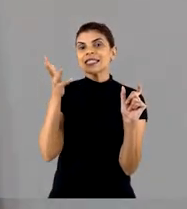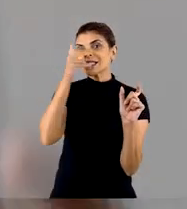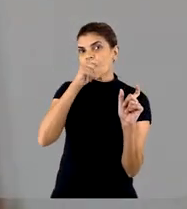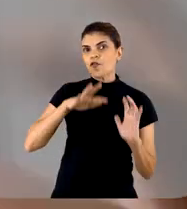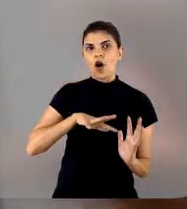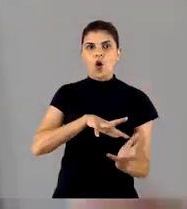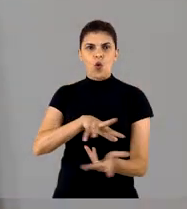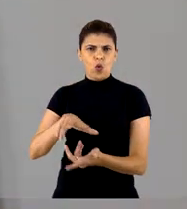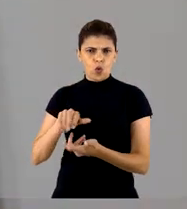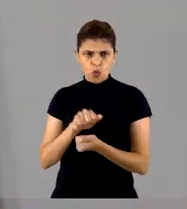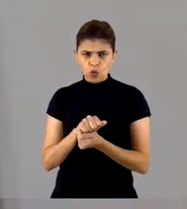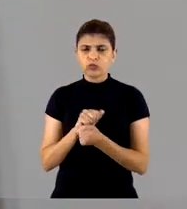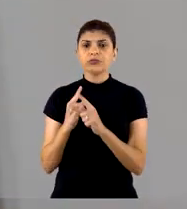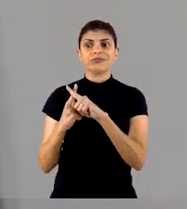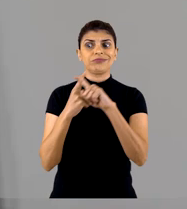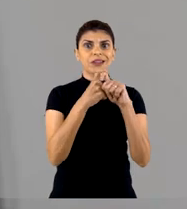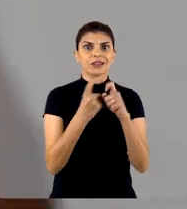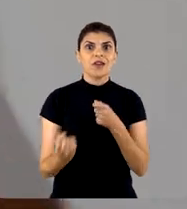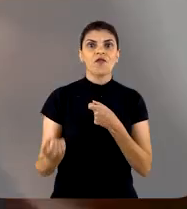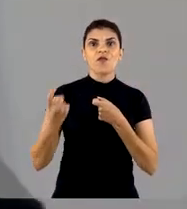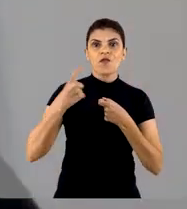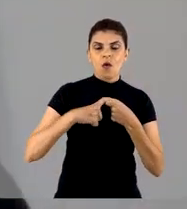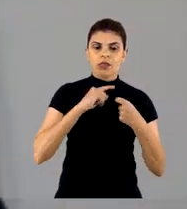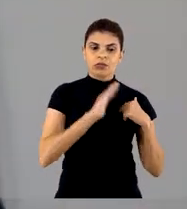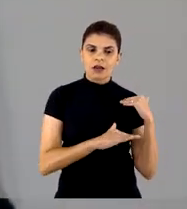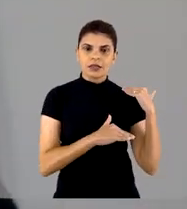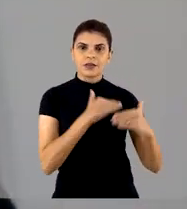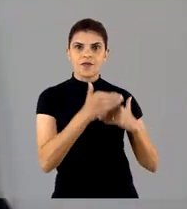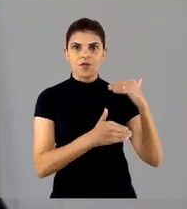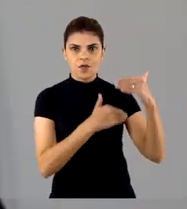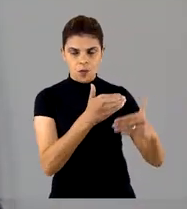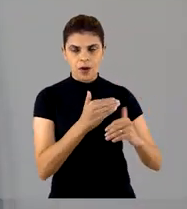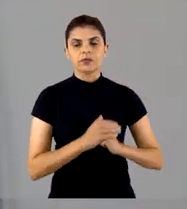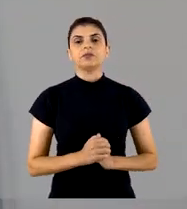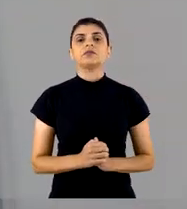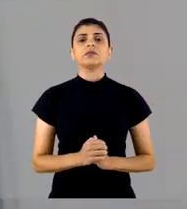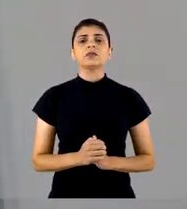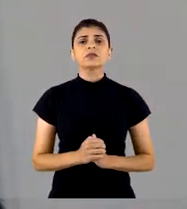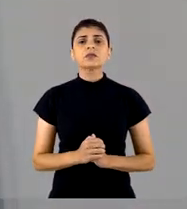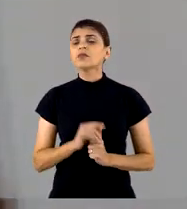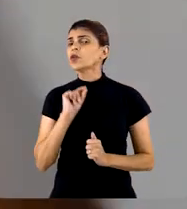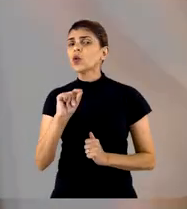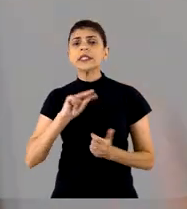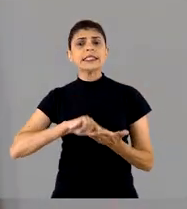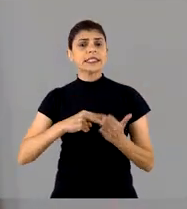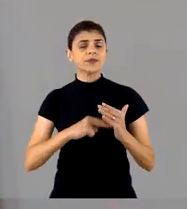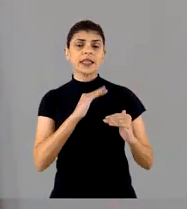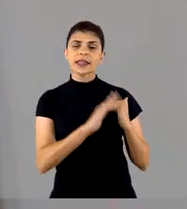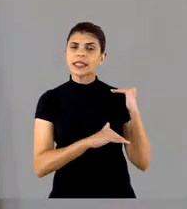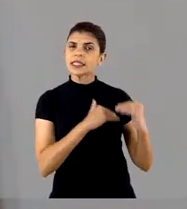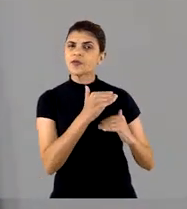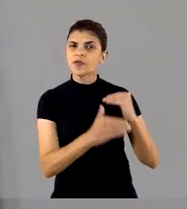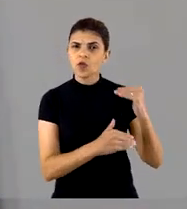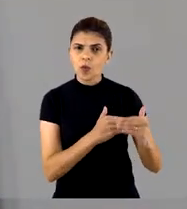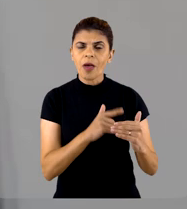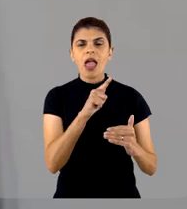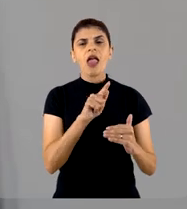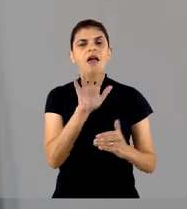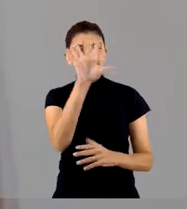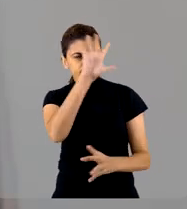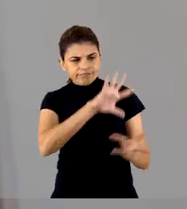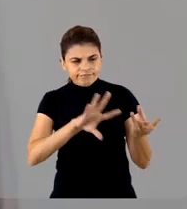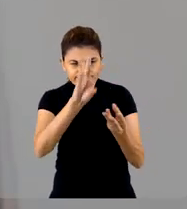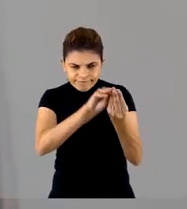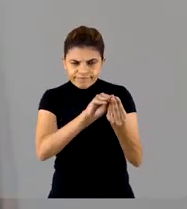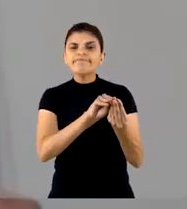salvar o mundo desse risco do nazismo voltar, que era o desenvolvimento, né? O que que seria o desenvolvimento? Era uma forma